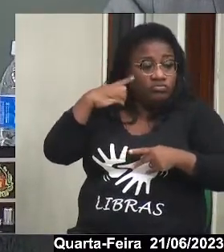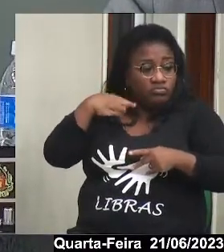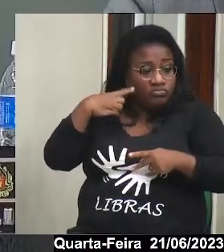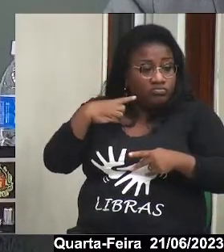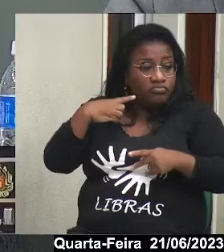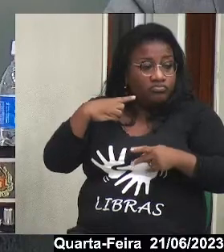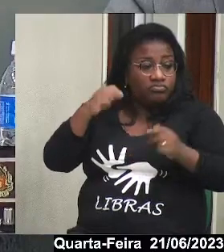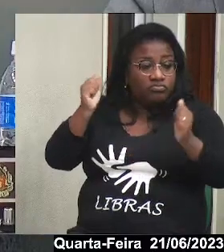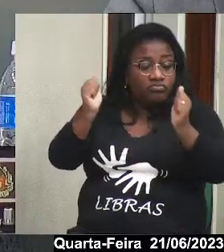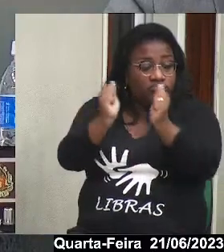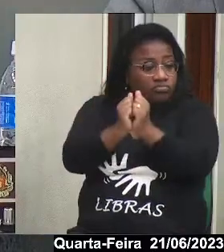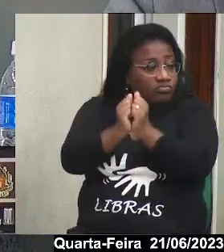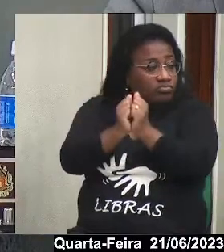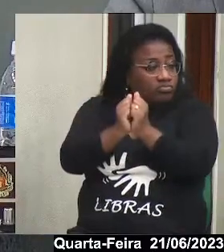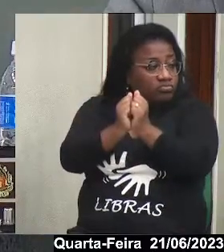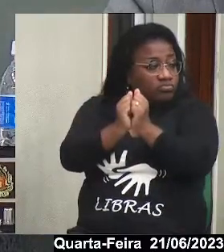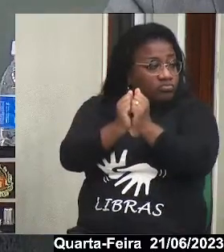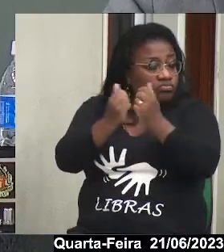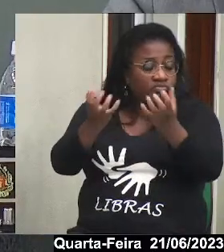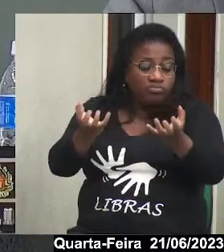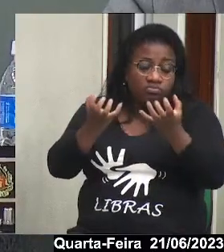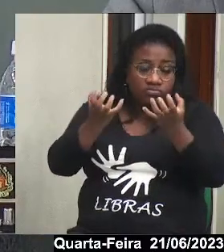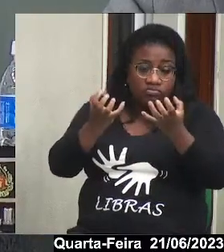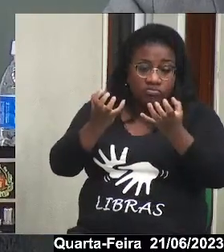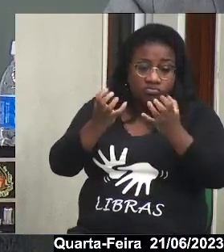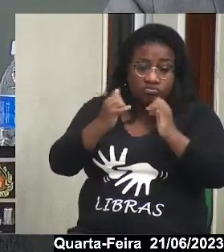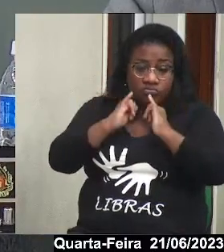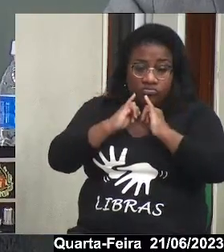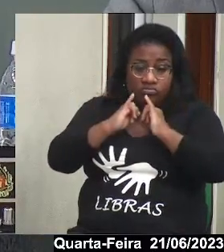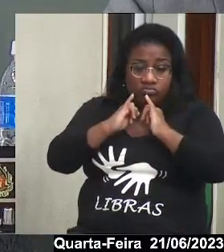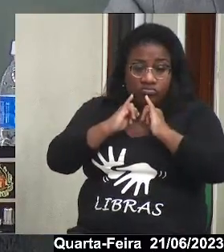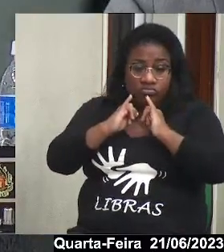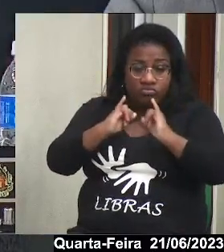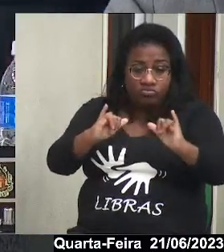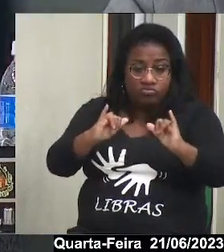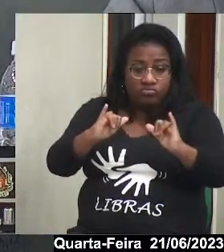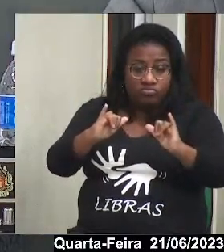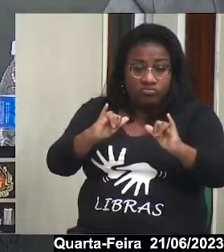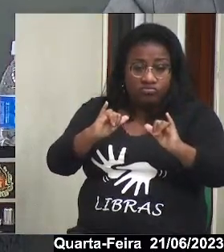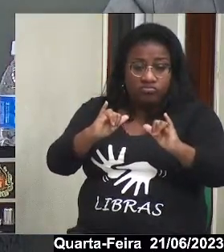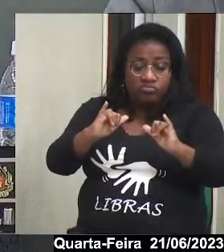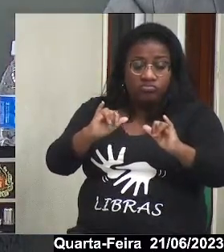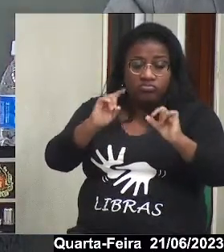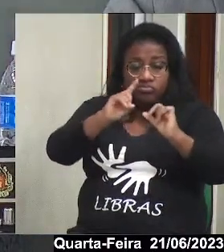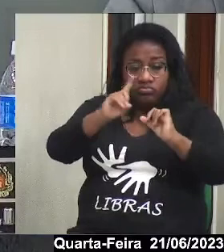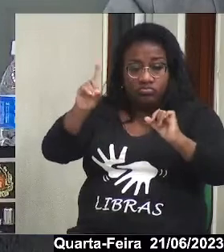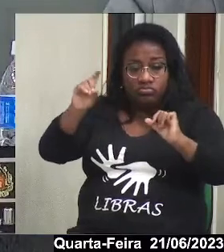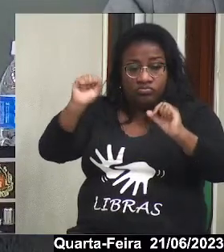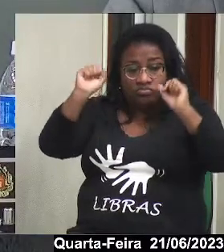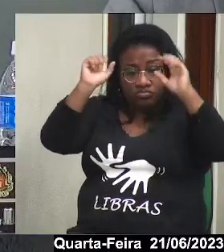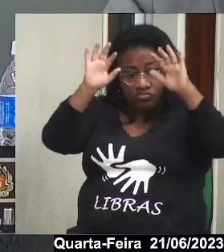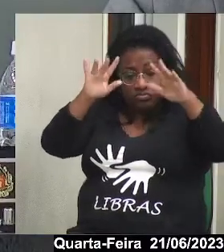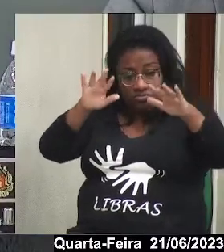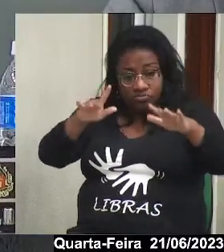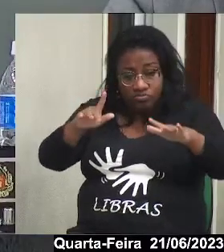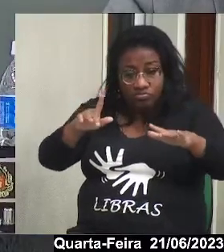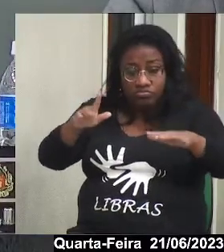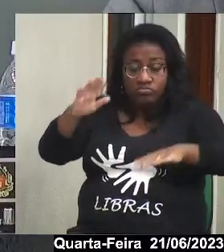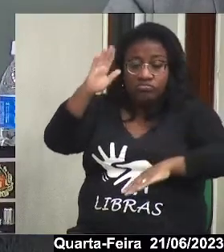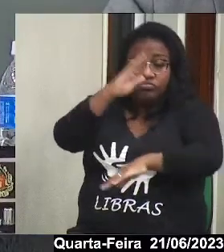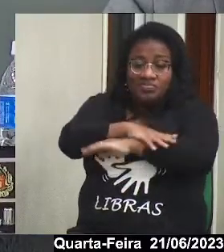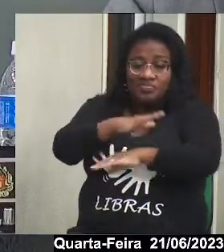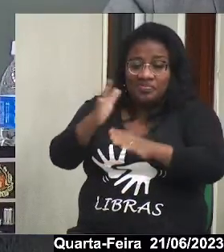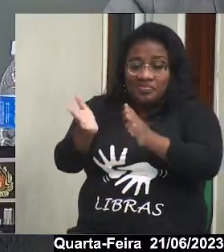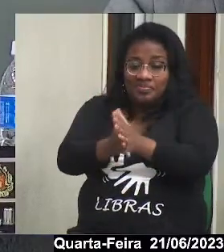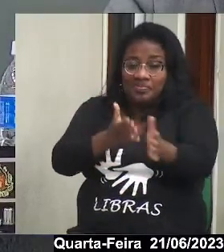eles e o que não concorda. Então hoje eu não quero fazer média. Hoje eu estou aqui para parabenizar vocês e que Deus abençoe vocês. E uma